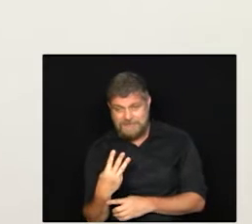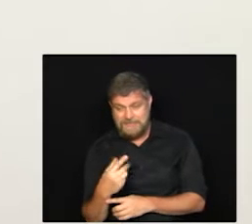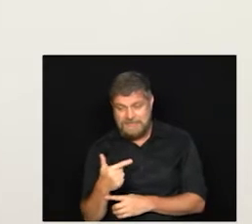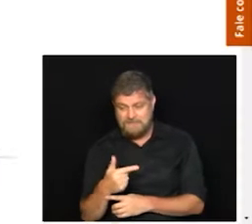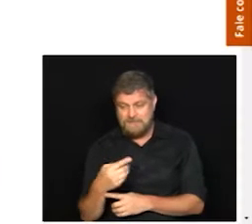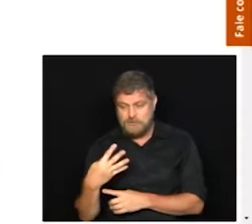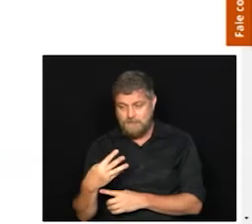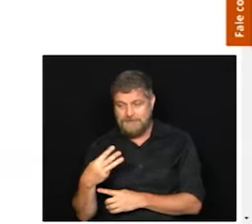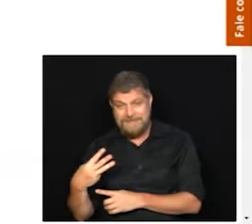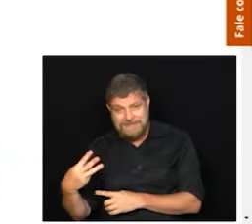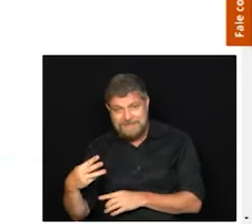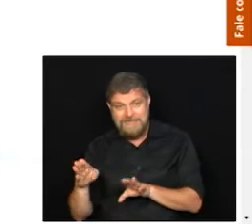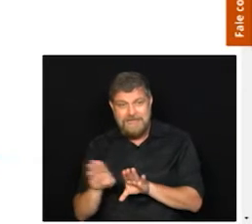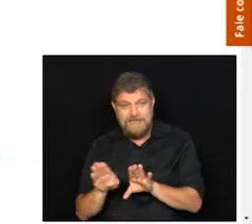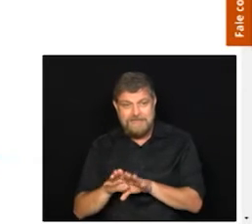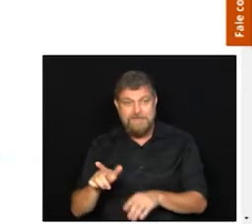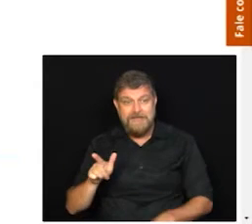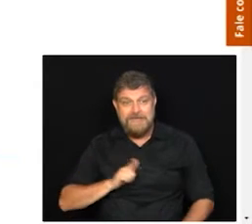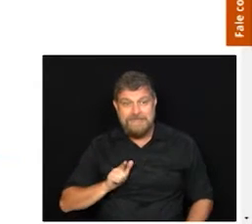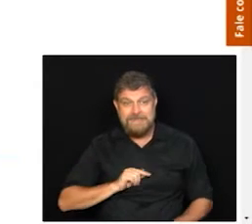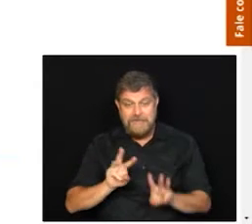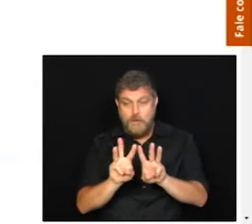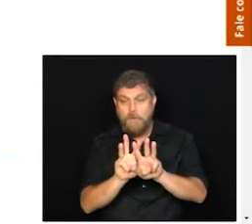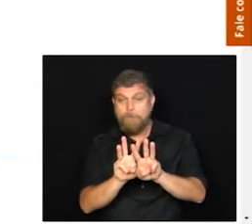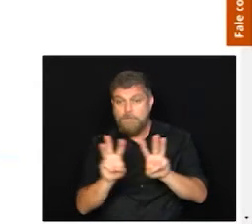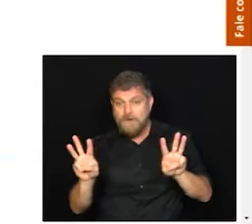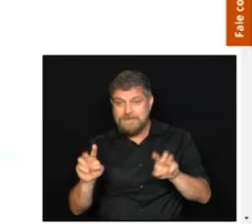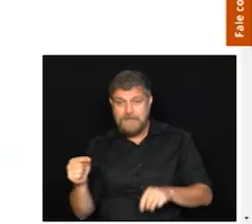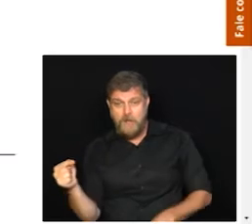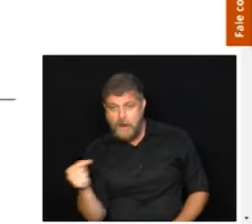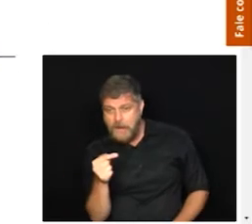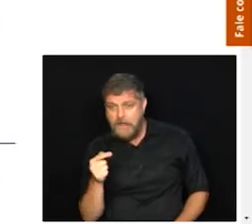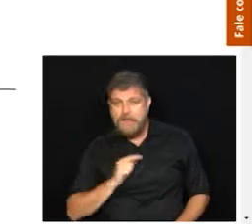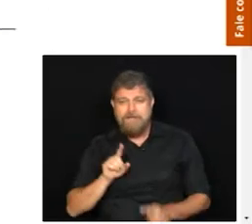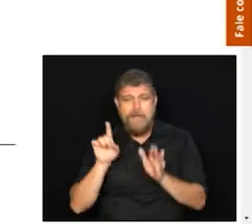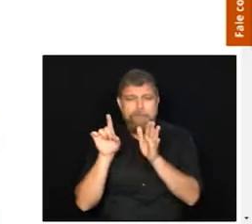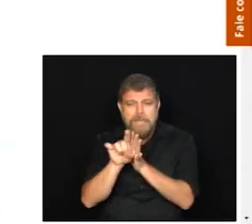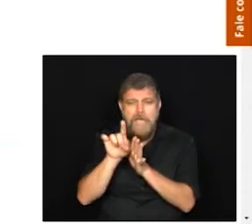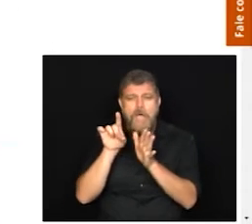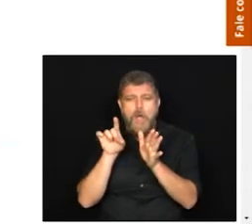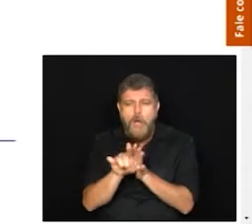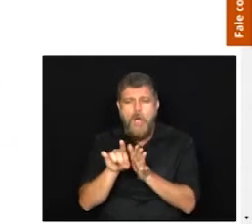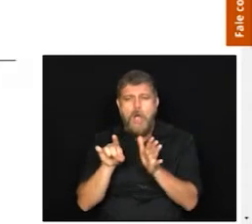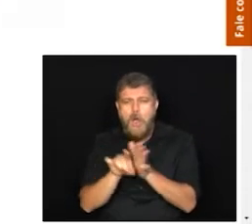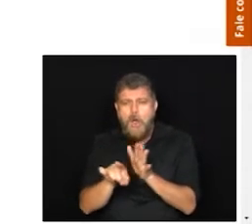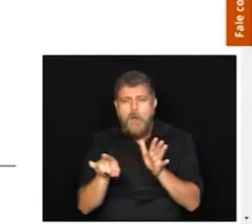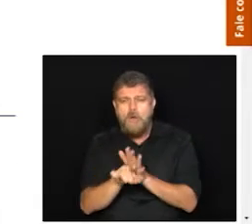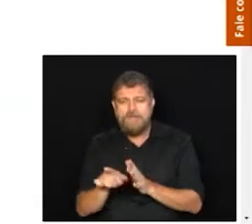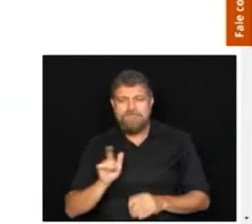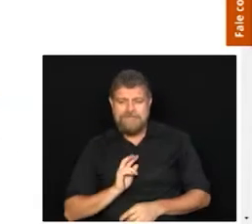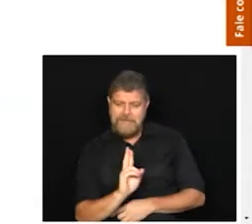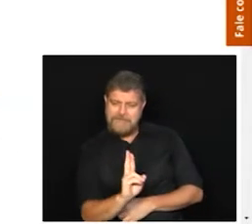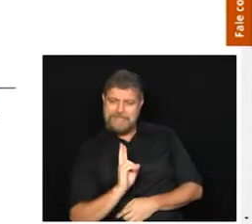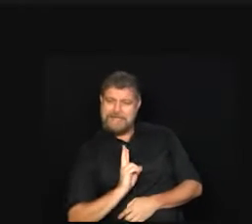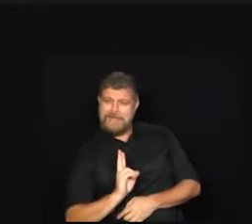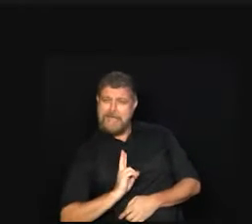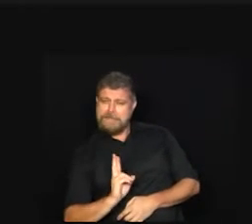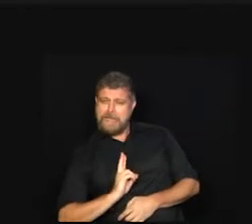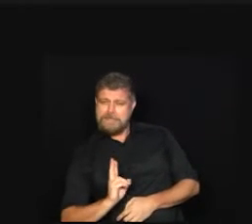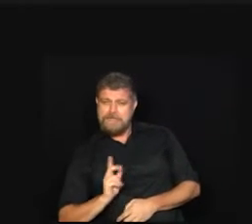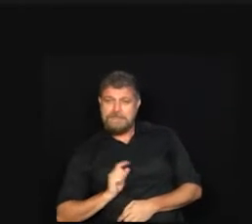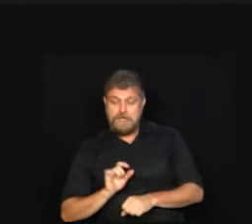3003-2433, e no portal mesmo tem os chats, né? Que eles podem fazer as perguntas, vão ter as respostas. A gente tem até